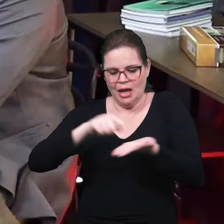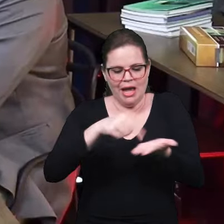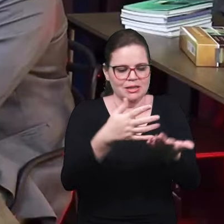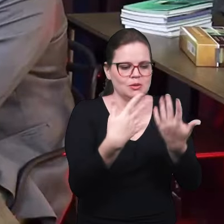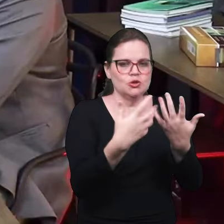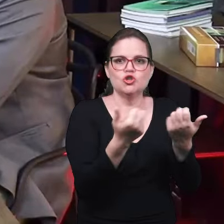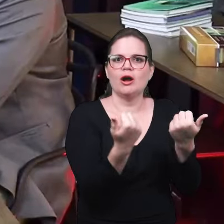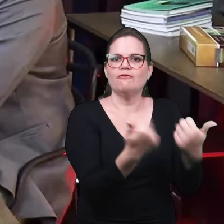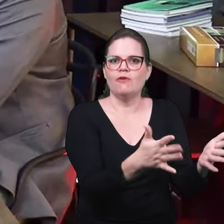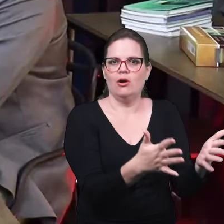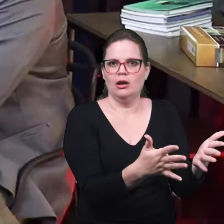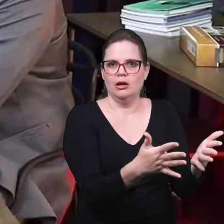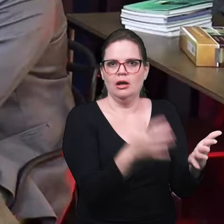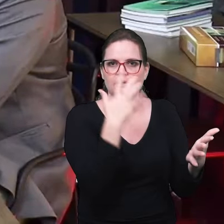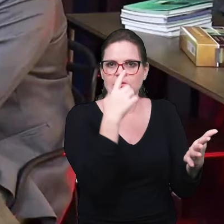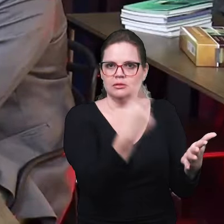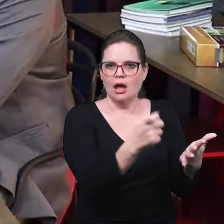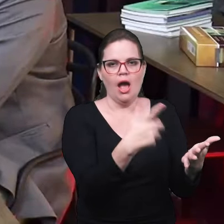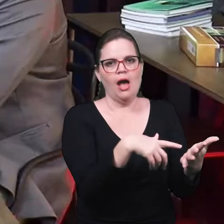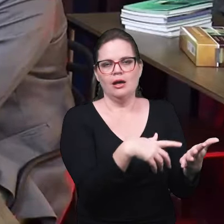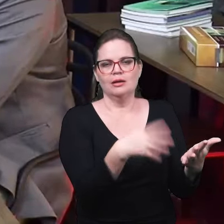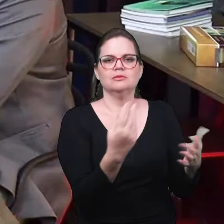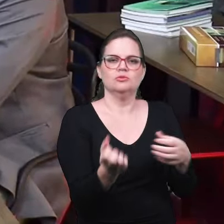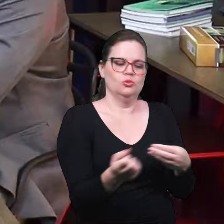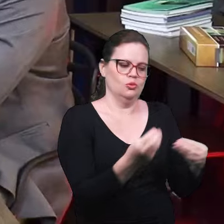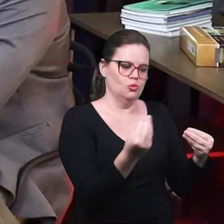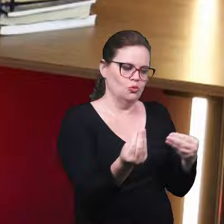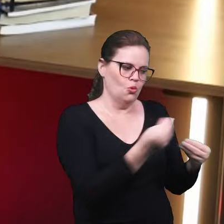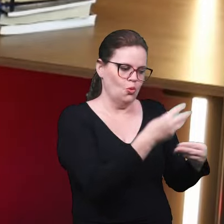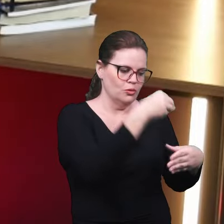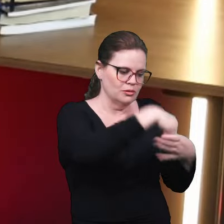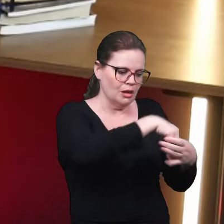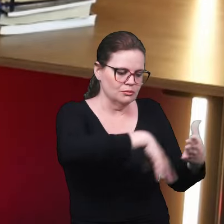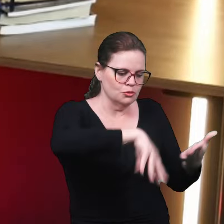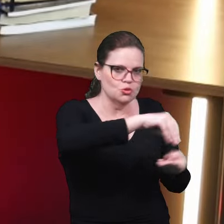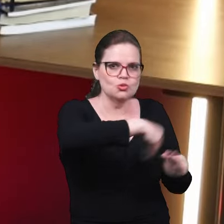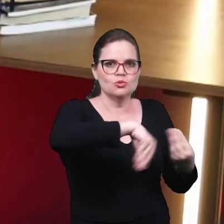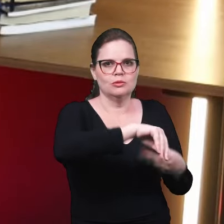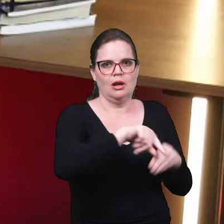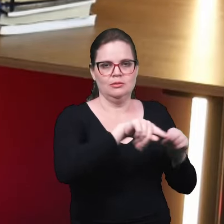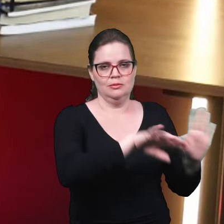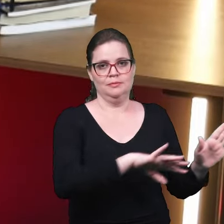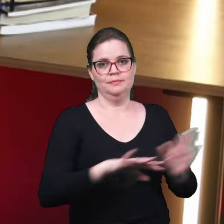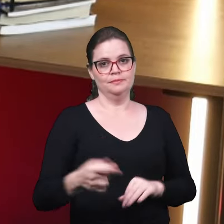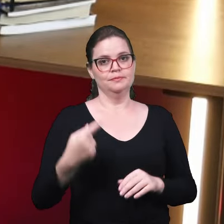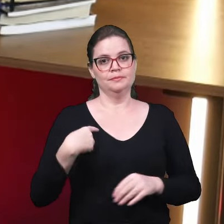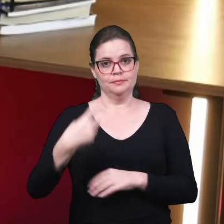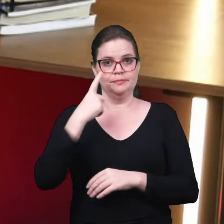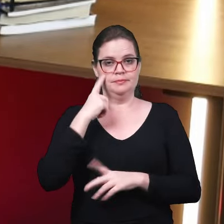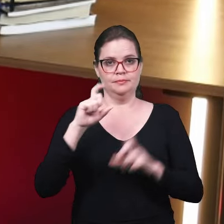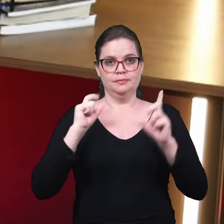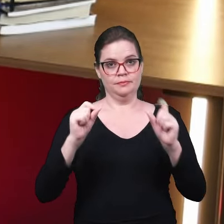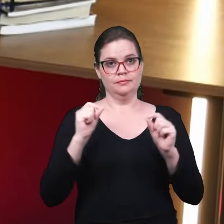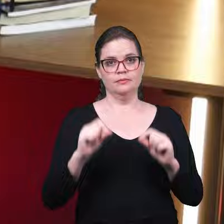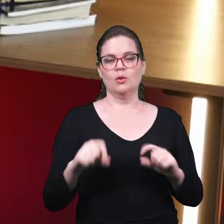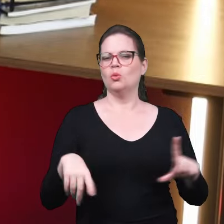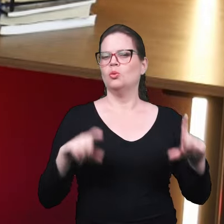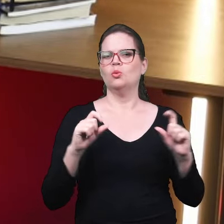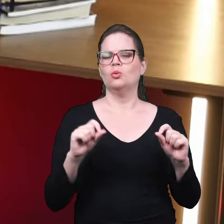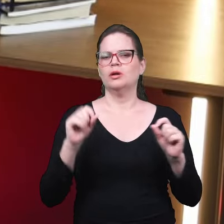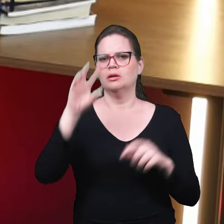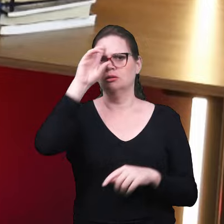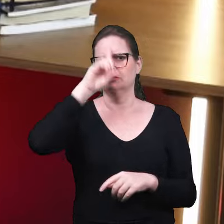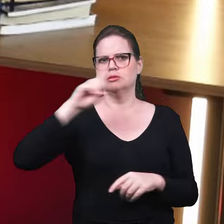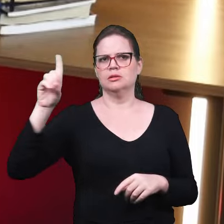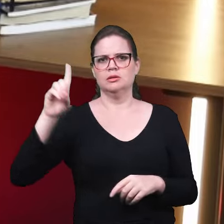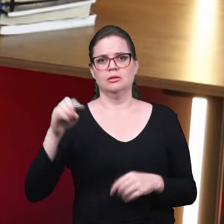Então, até para nós fecharmos esse episódio, é importante para você nesse episódio até entender isso, né? O que Deus